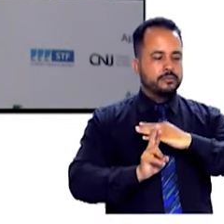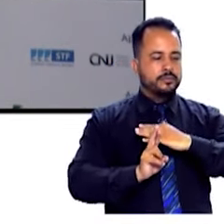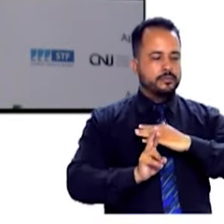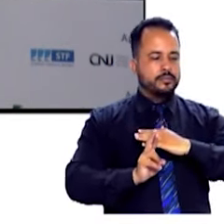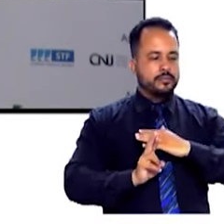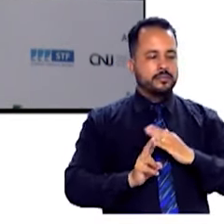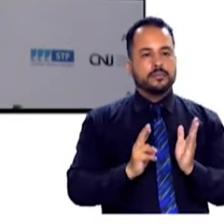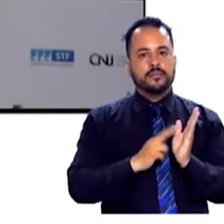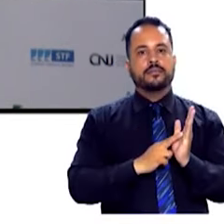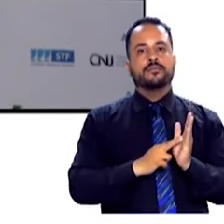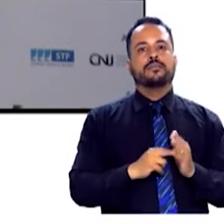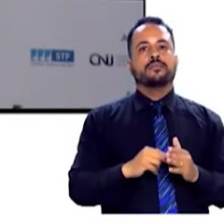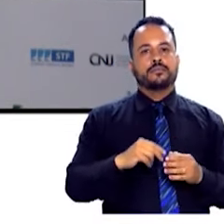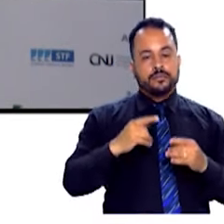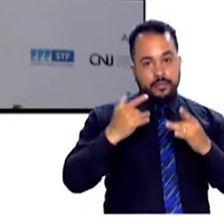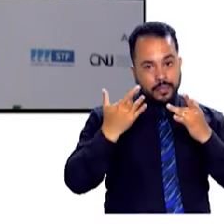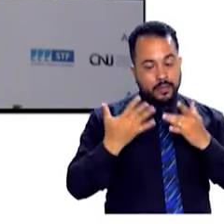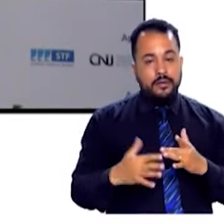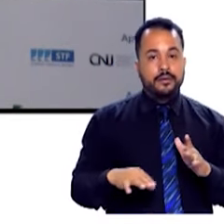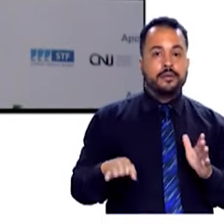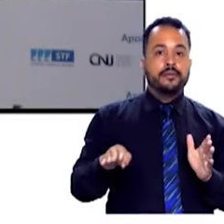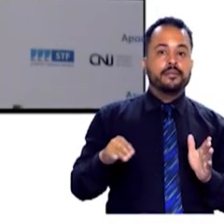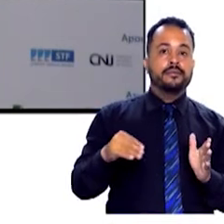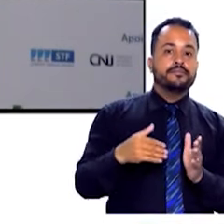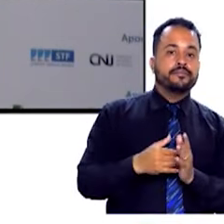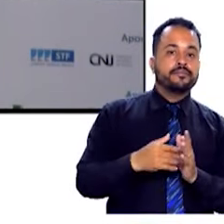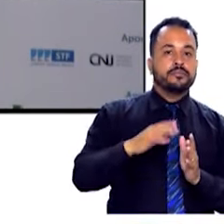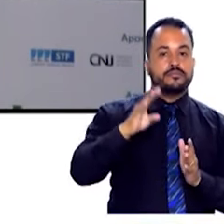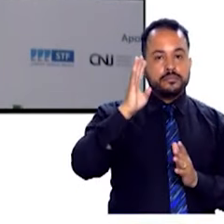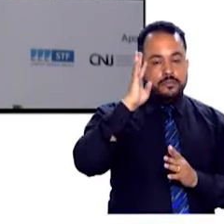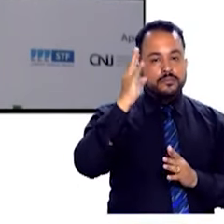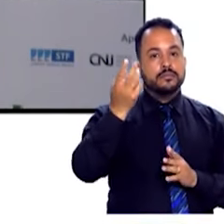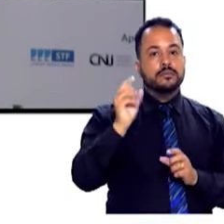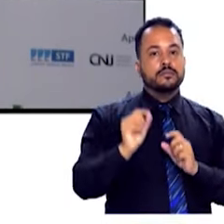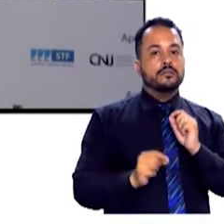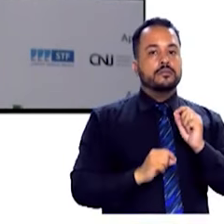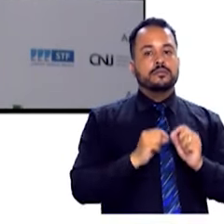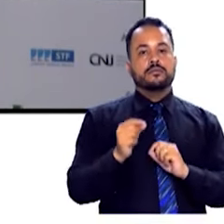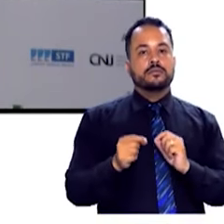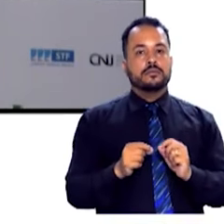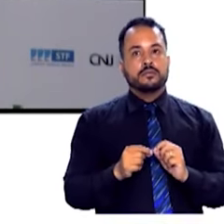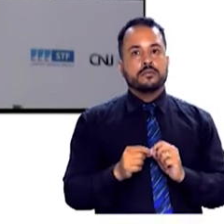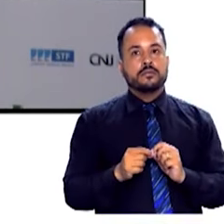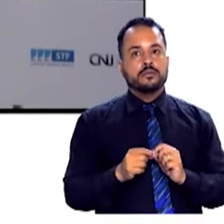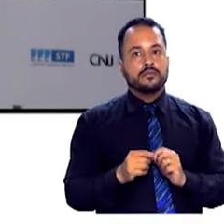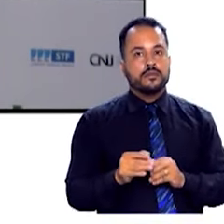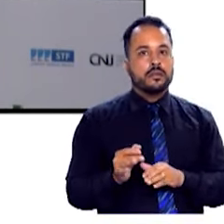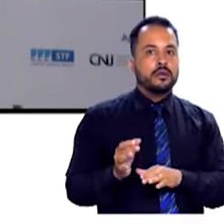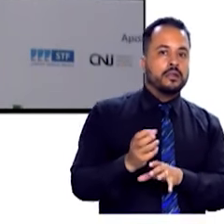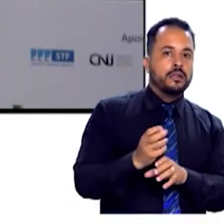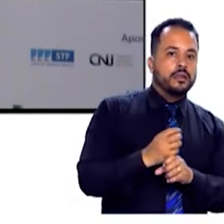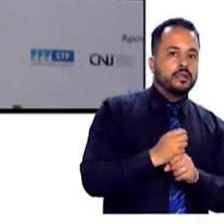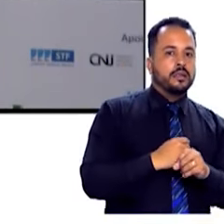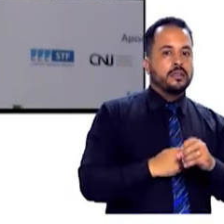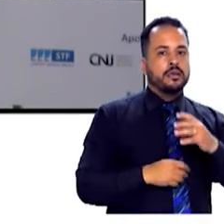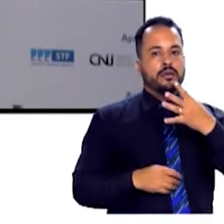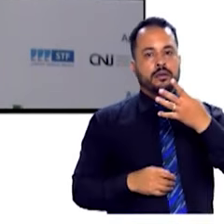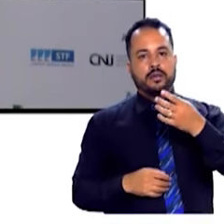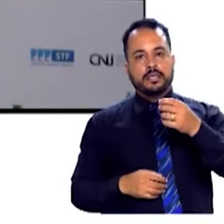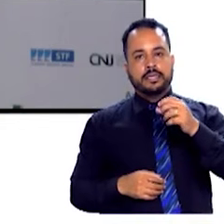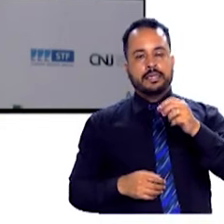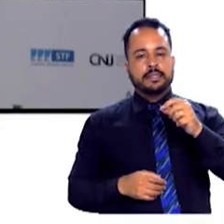fiscal nós chegamos a estratosférica conta de 47